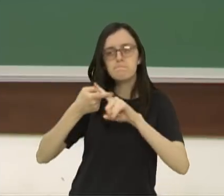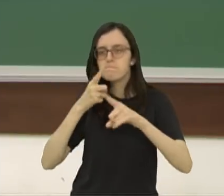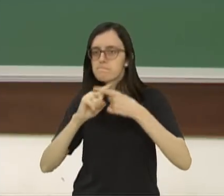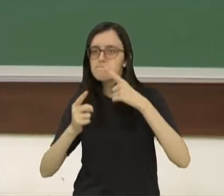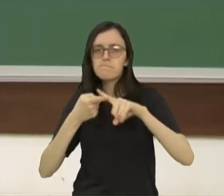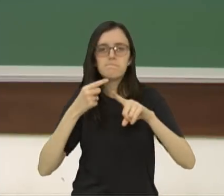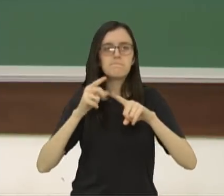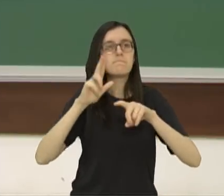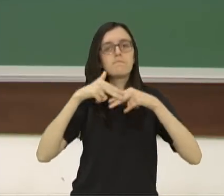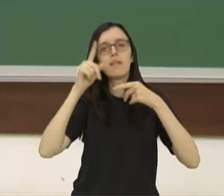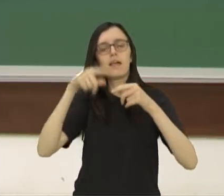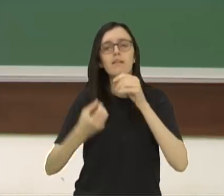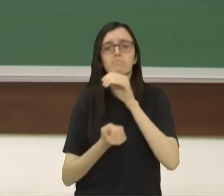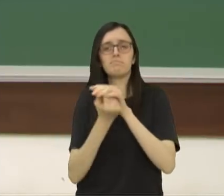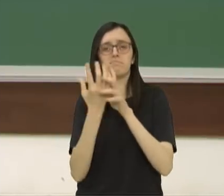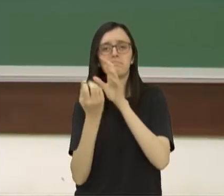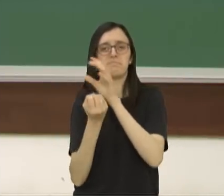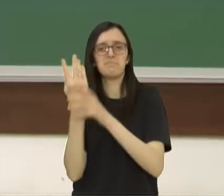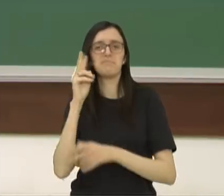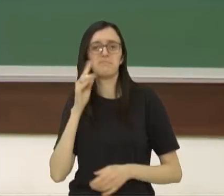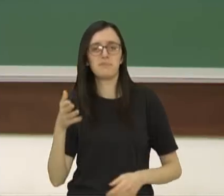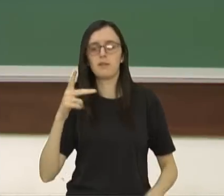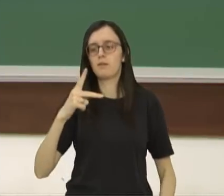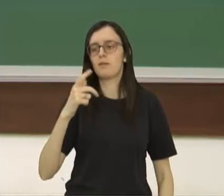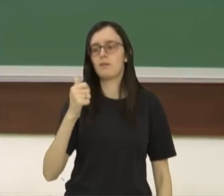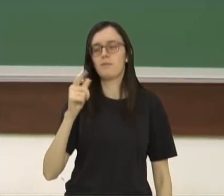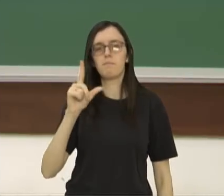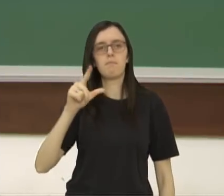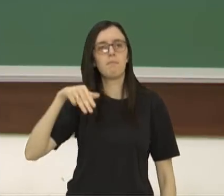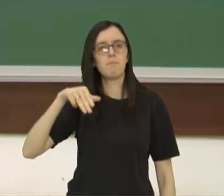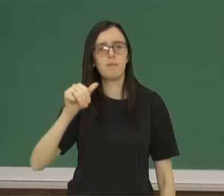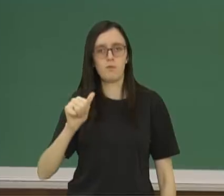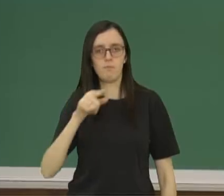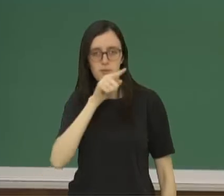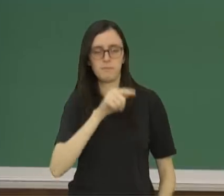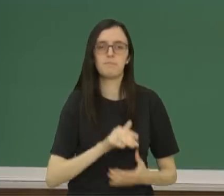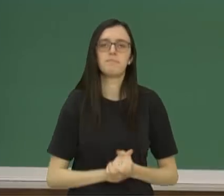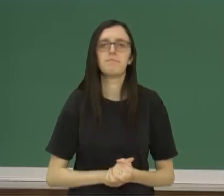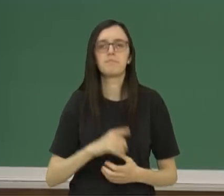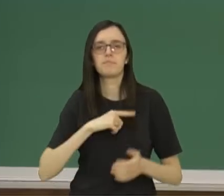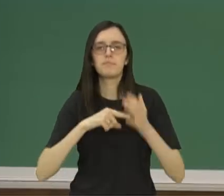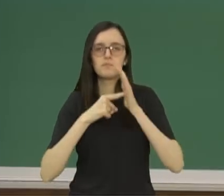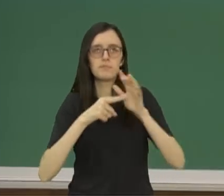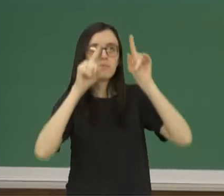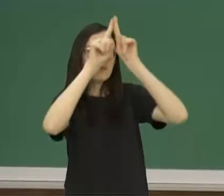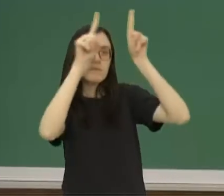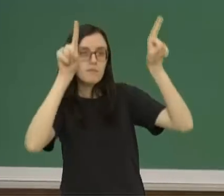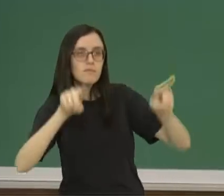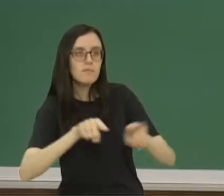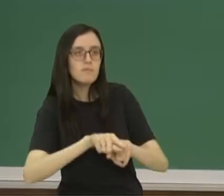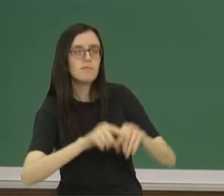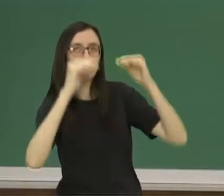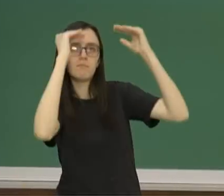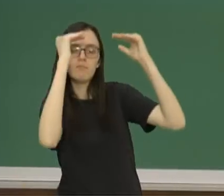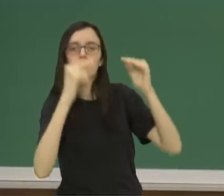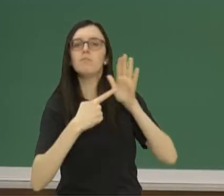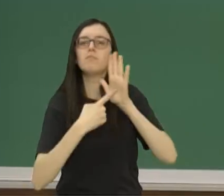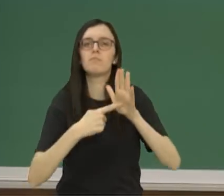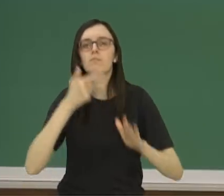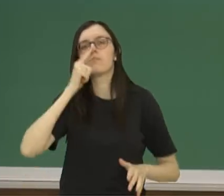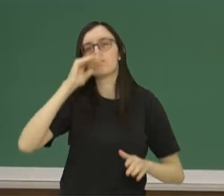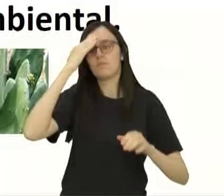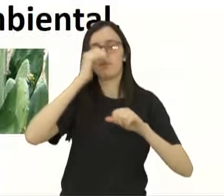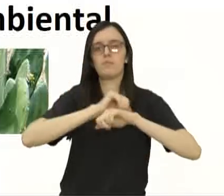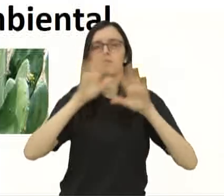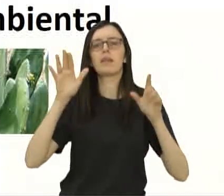partir da plantação da palma forrageira, né? Então, até trouxe aqui para vocês uma imagem para vocês